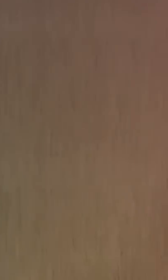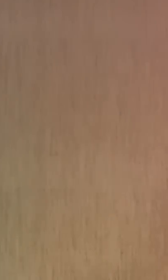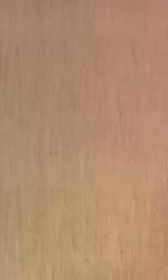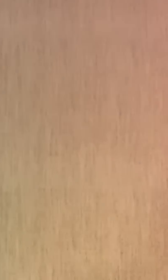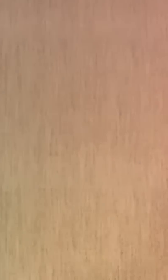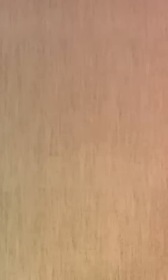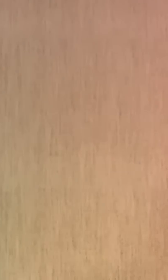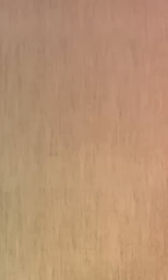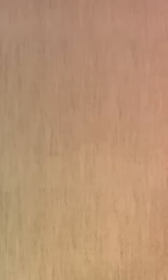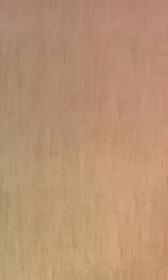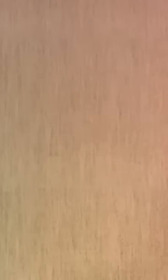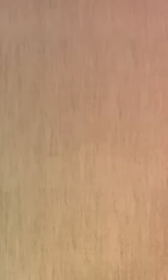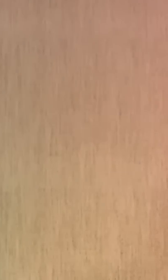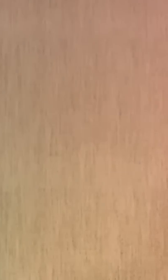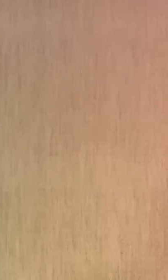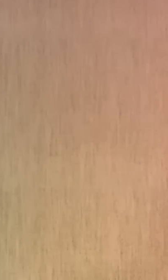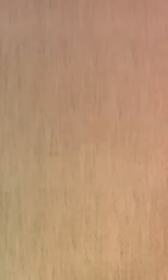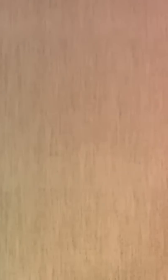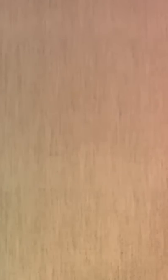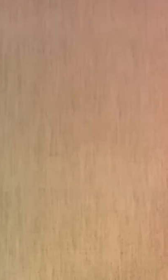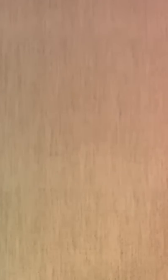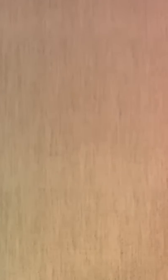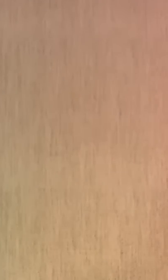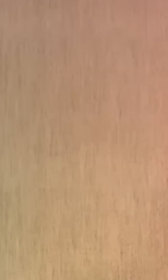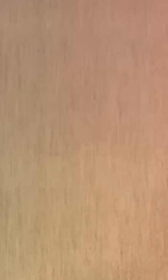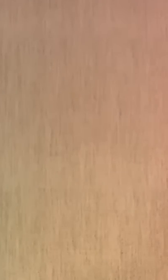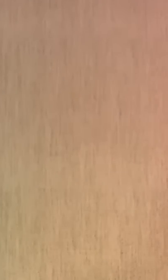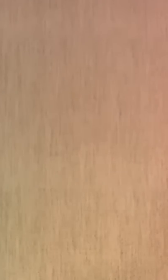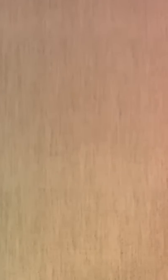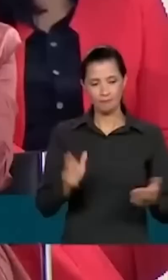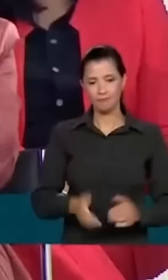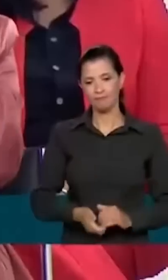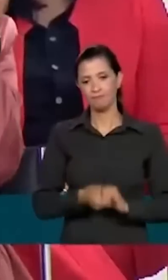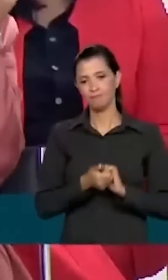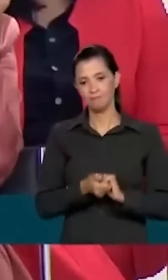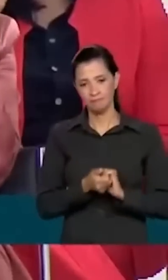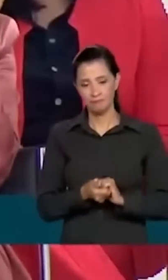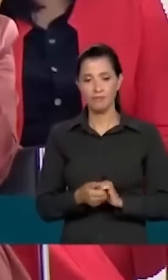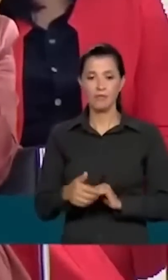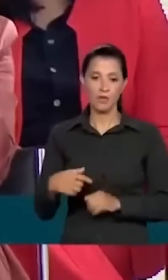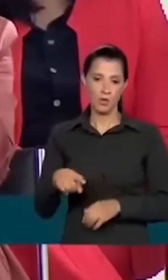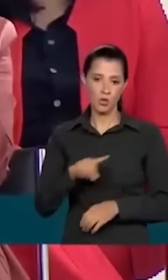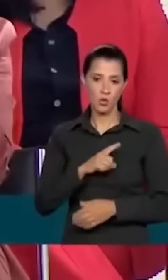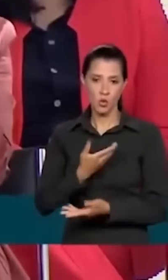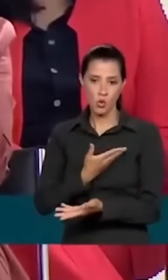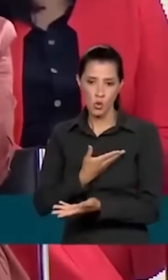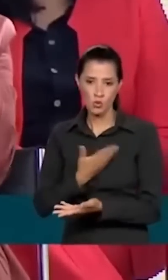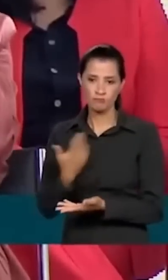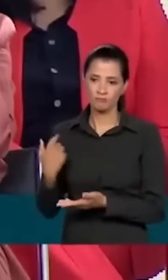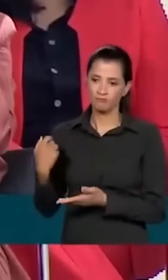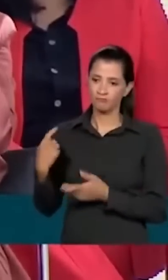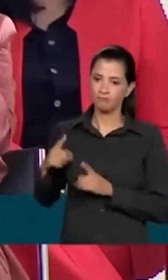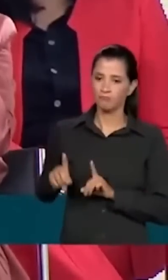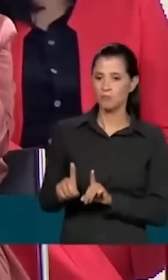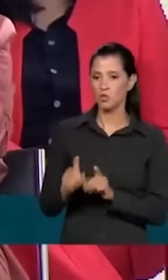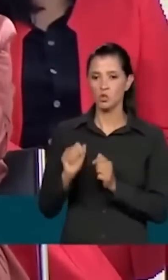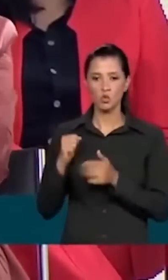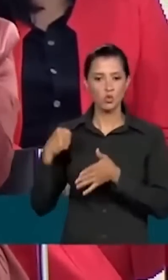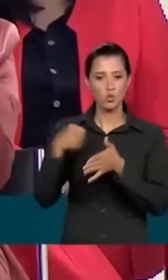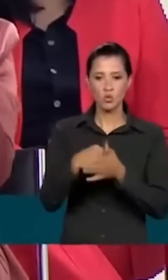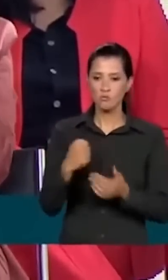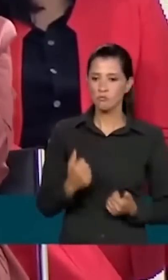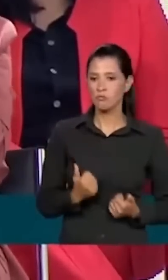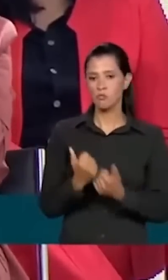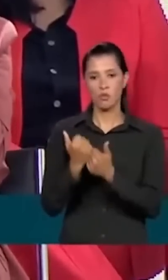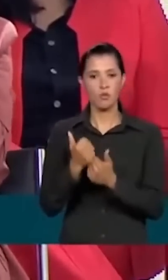a primeira dama se emocionou depois de ver o vídeo da campanha do governo voltado para as mulheres Silvia esse governo continua aí